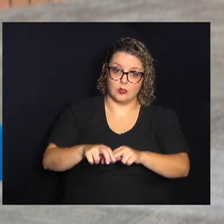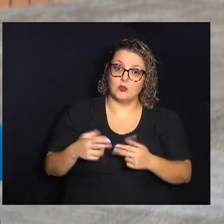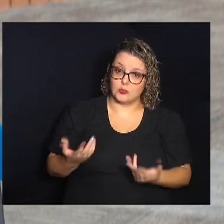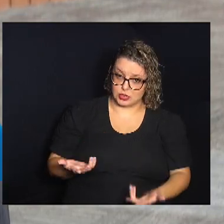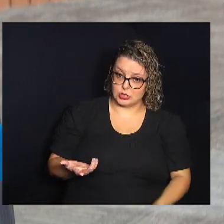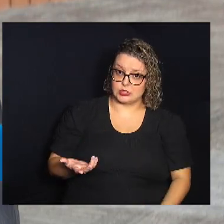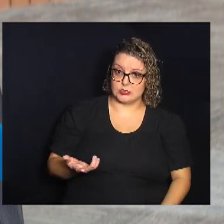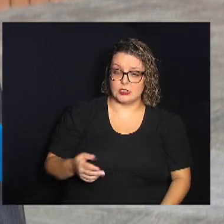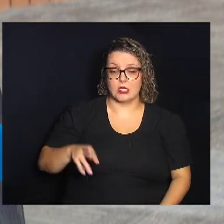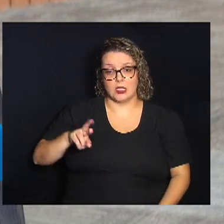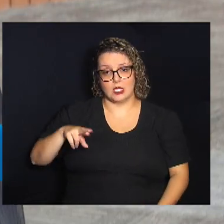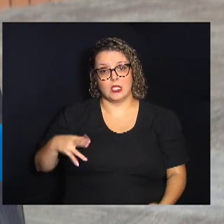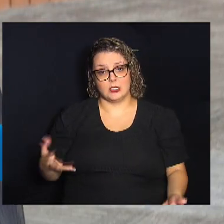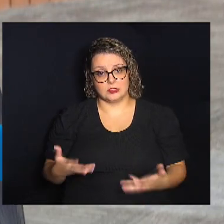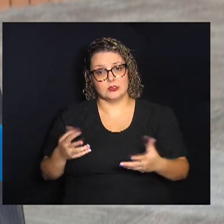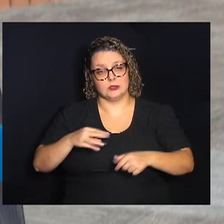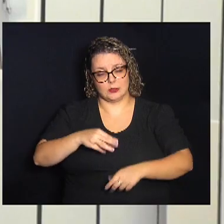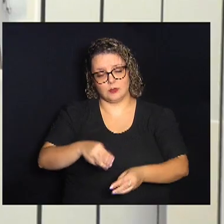a motivação dessa moção.